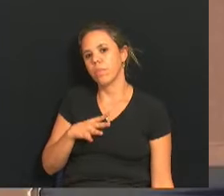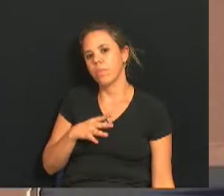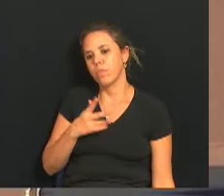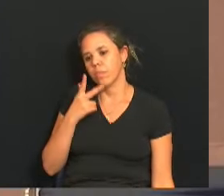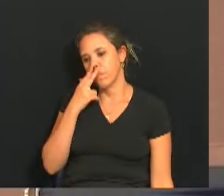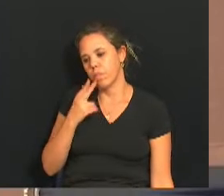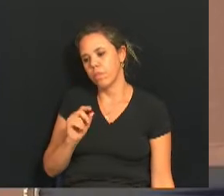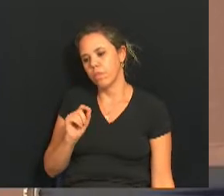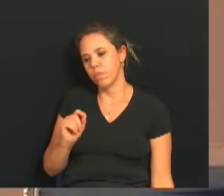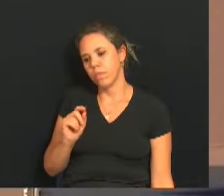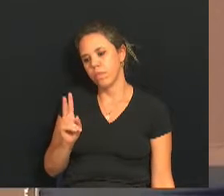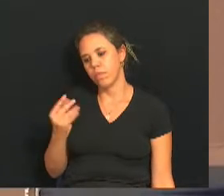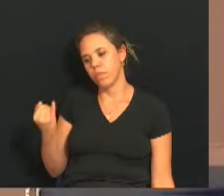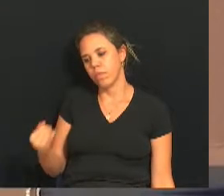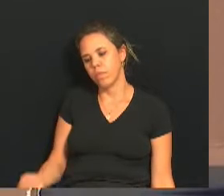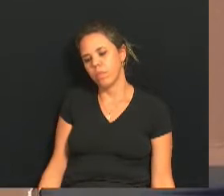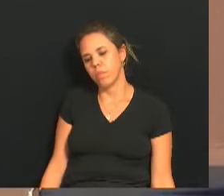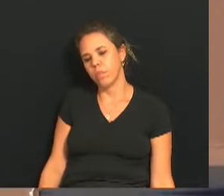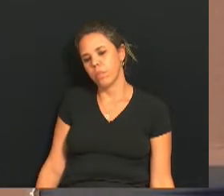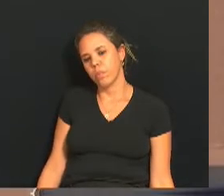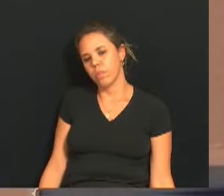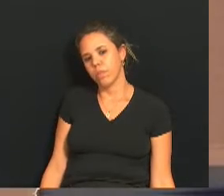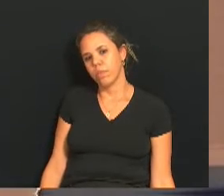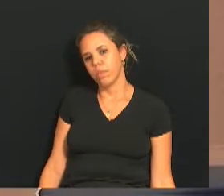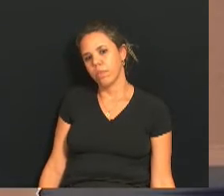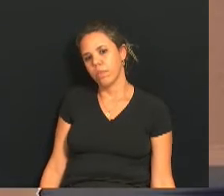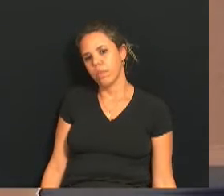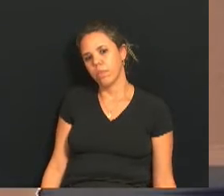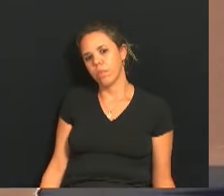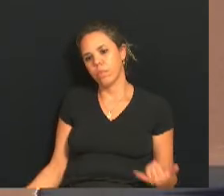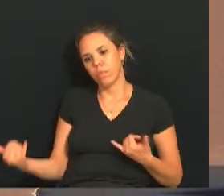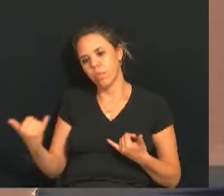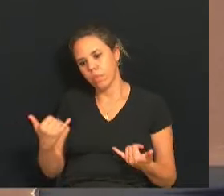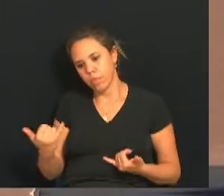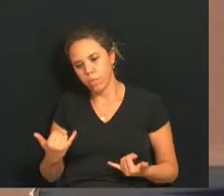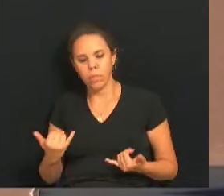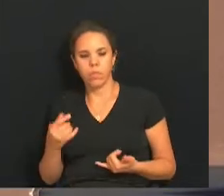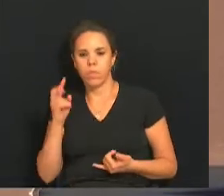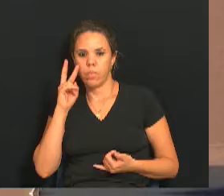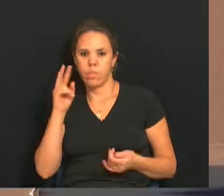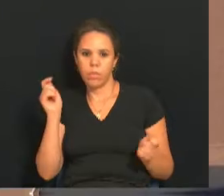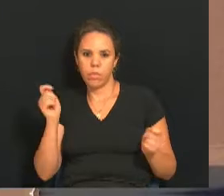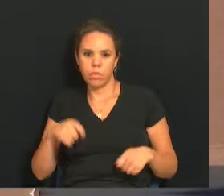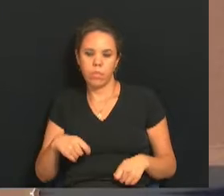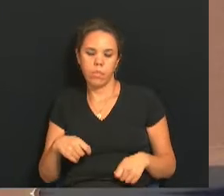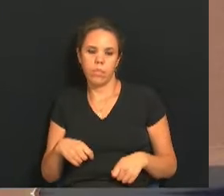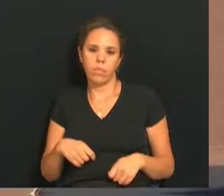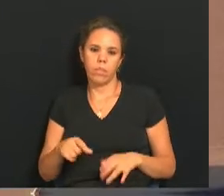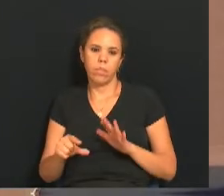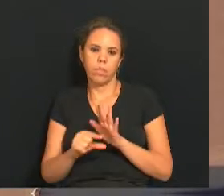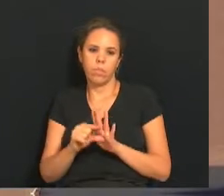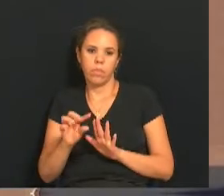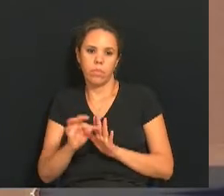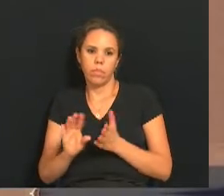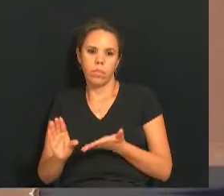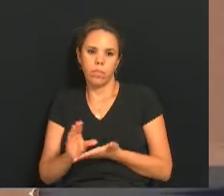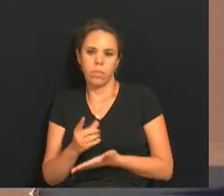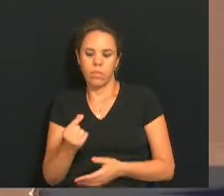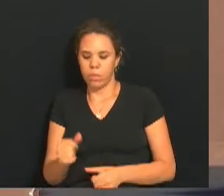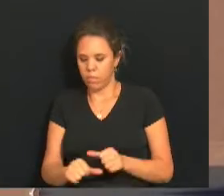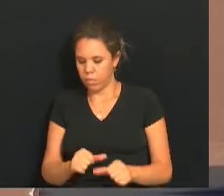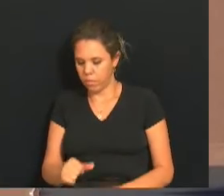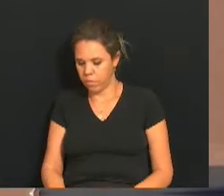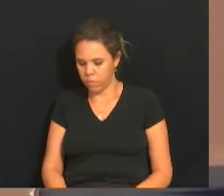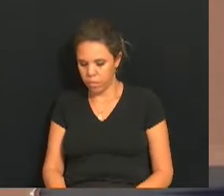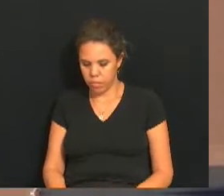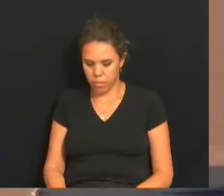é sempre importante também ouvir as contribuições para ver as possibilidades também de emendas e de mudanças. Eu